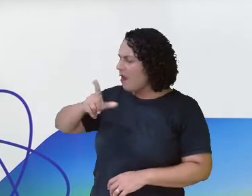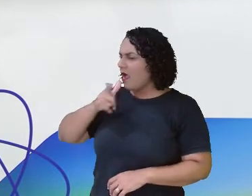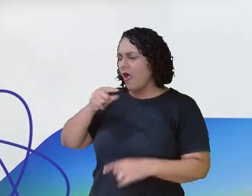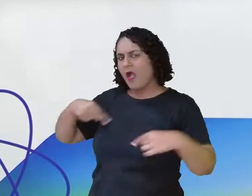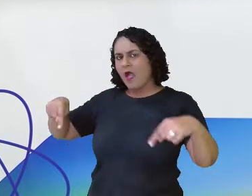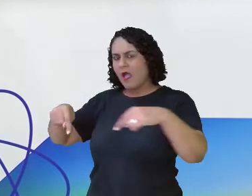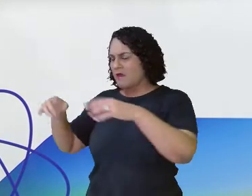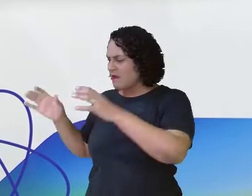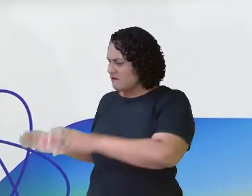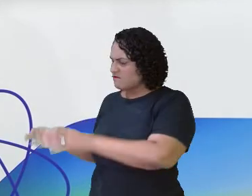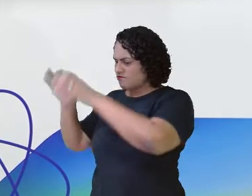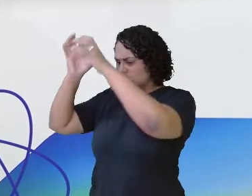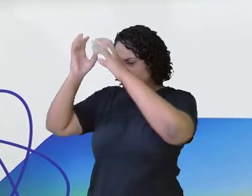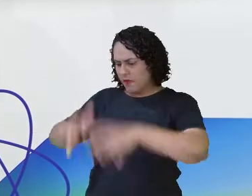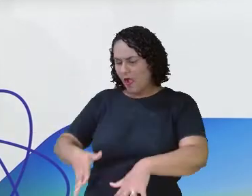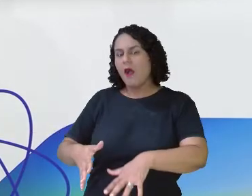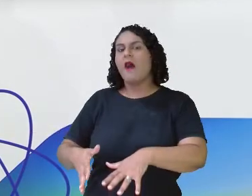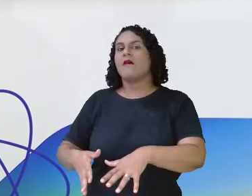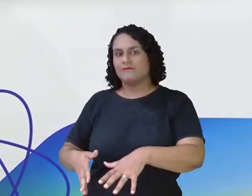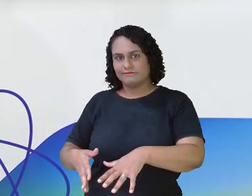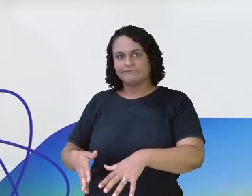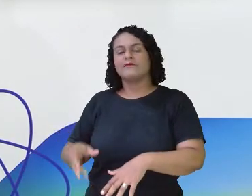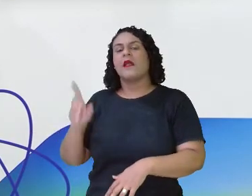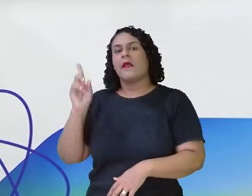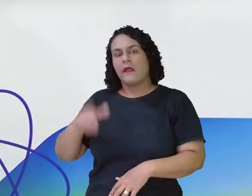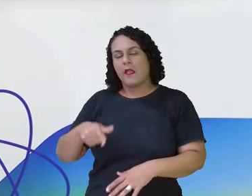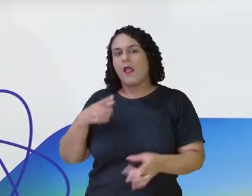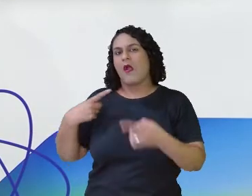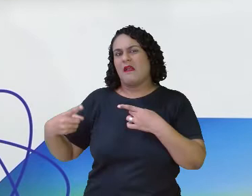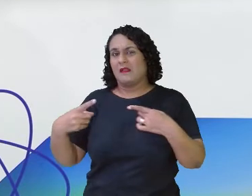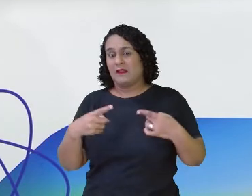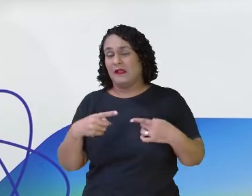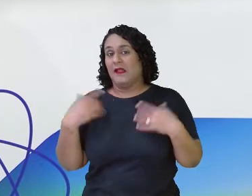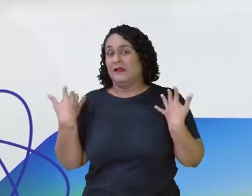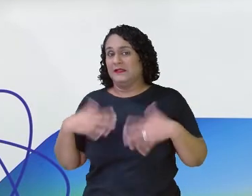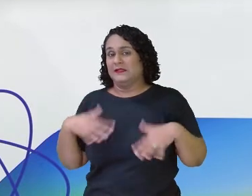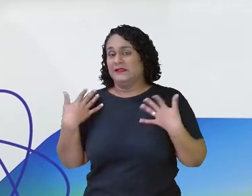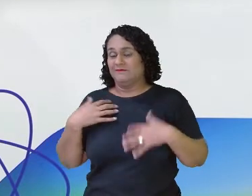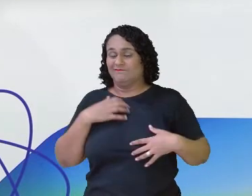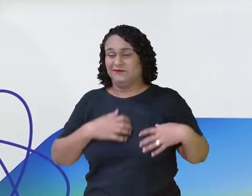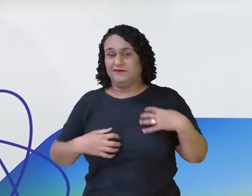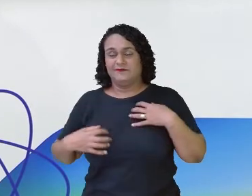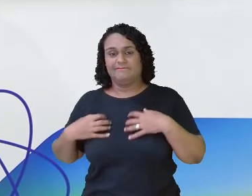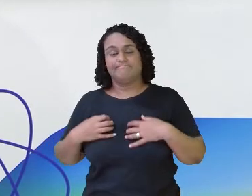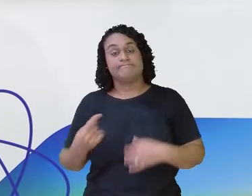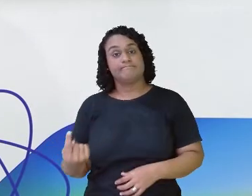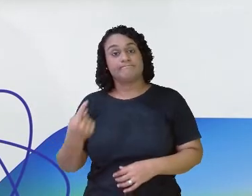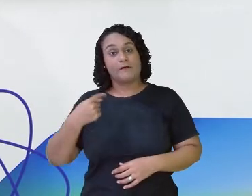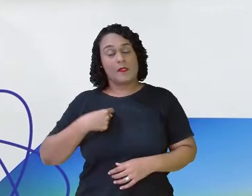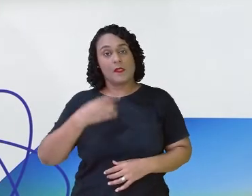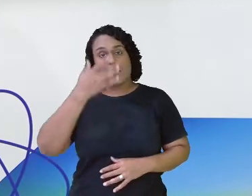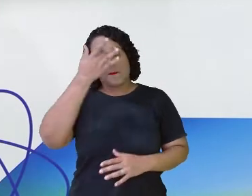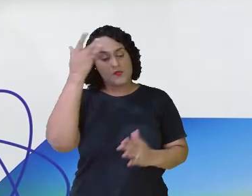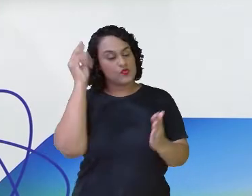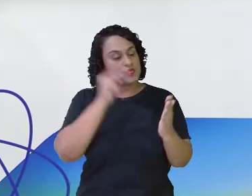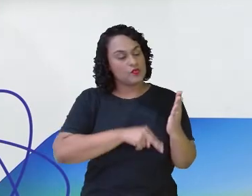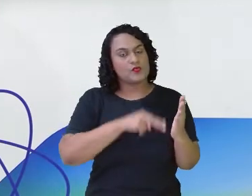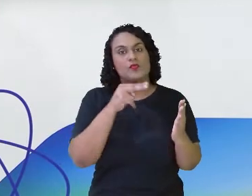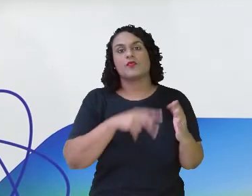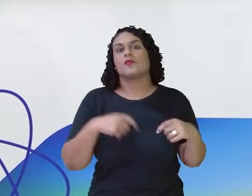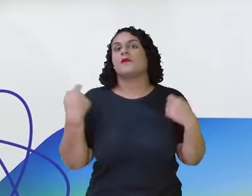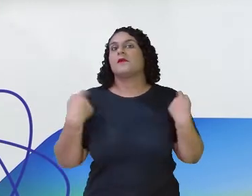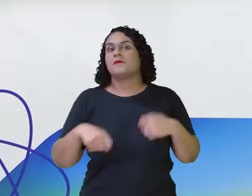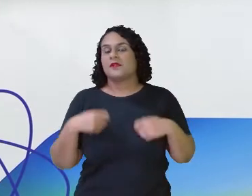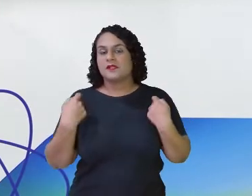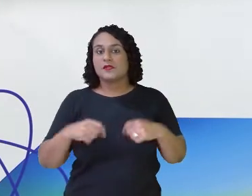aí com exclamação, então é aquele diálogo acalorado, e eu enquanto leitora, para saber disso, preciso dos